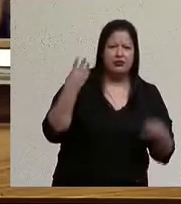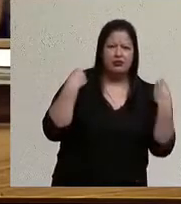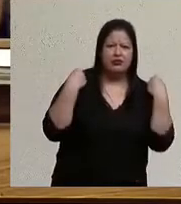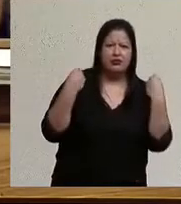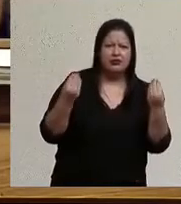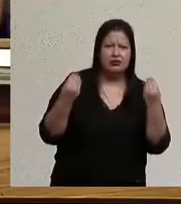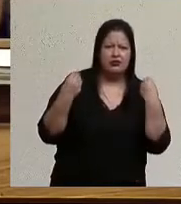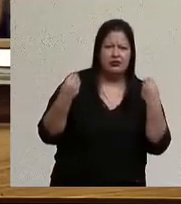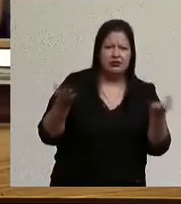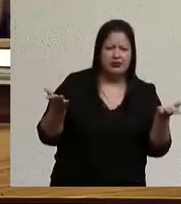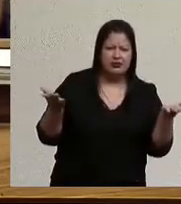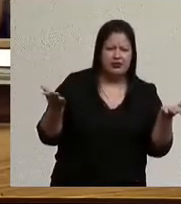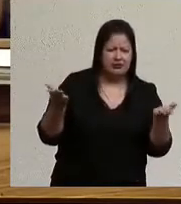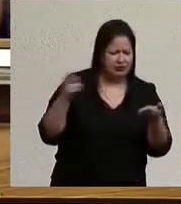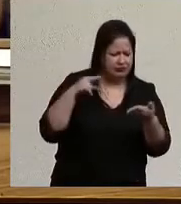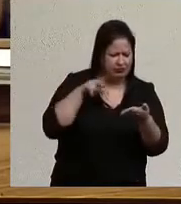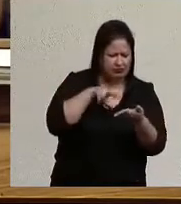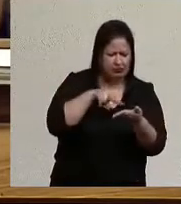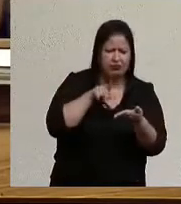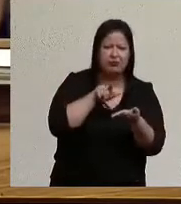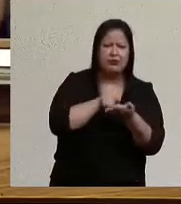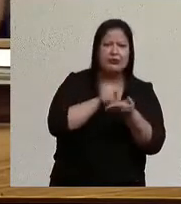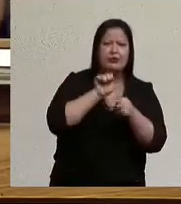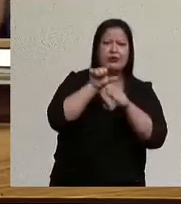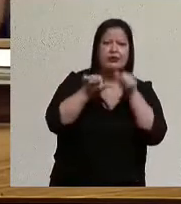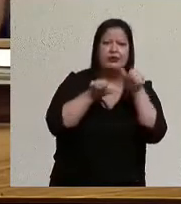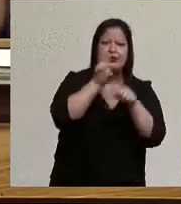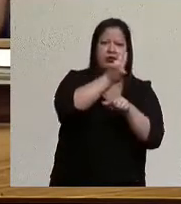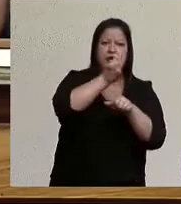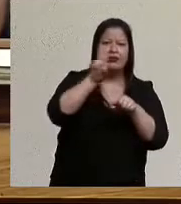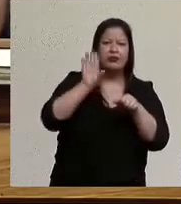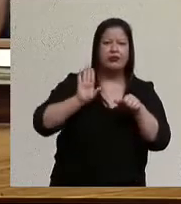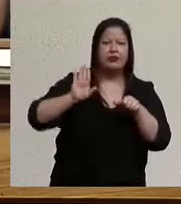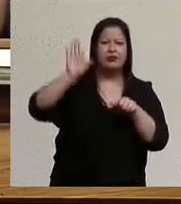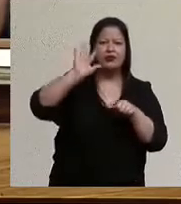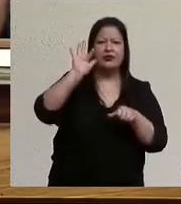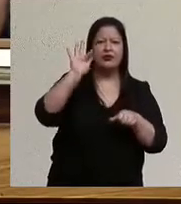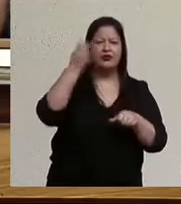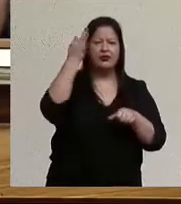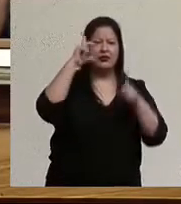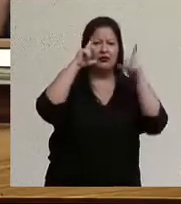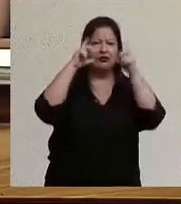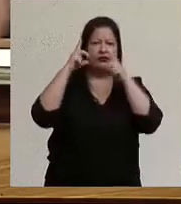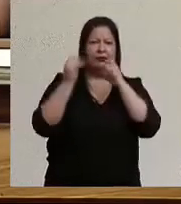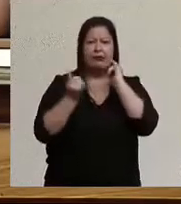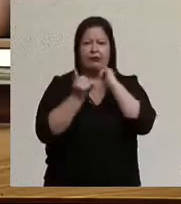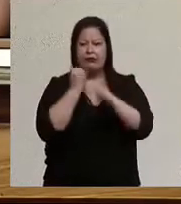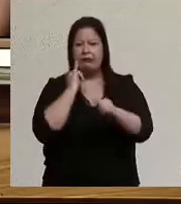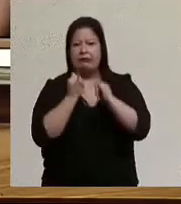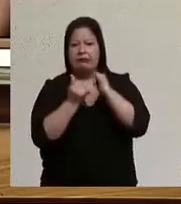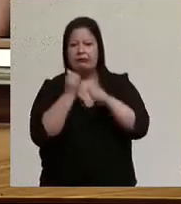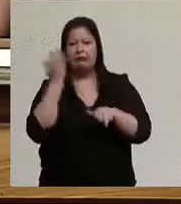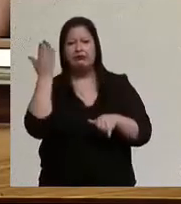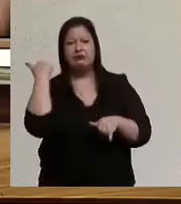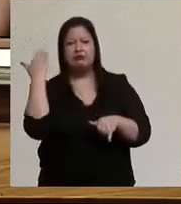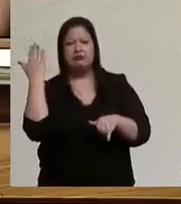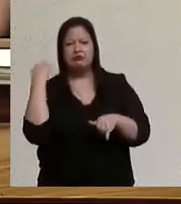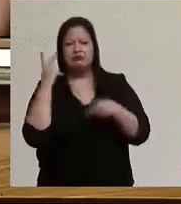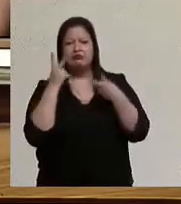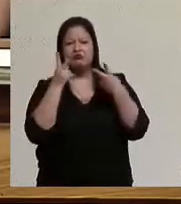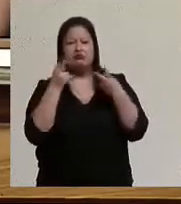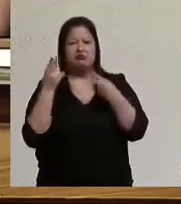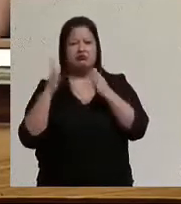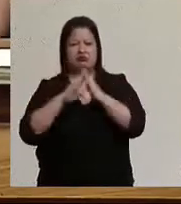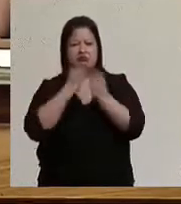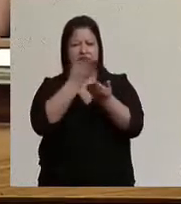falei caramba falei que isso Trocaram o nome dos candidatos colocaram fotos algo muito parecido né forraram estes